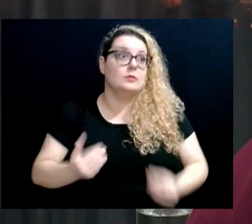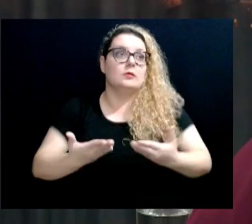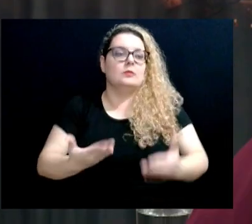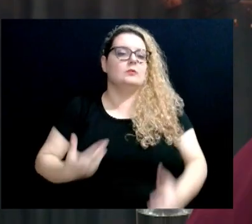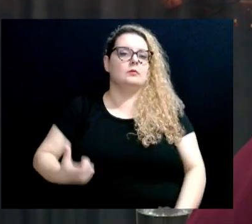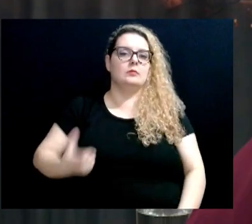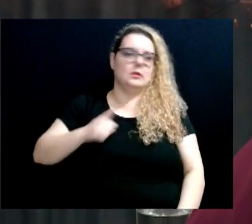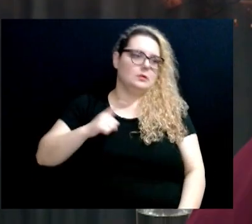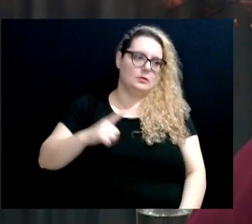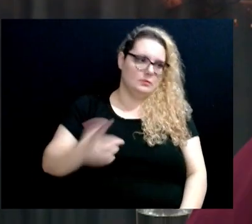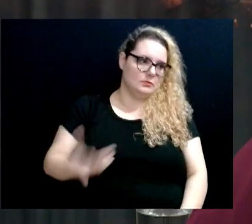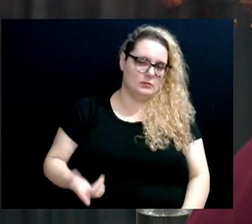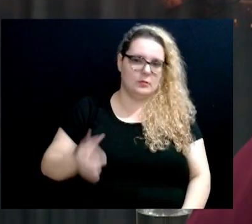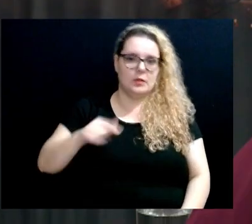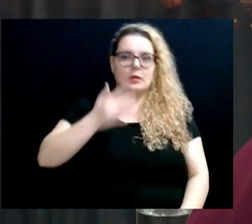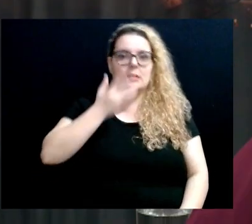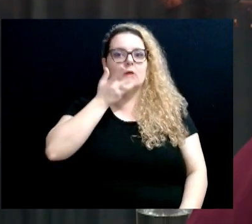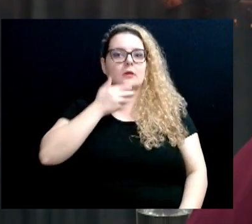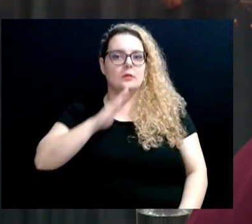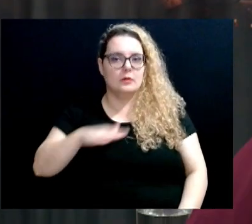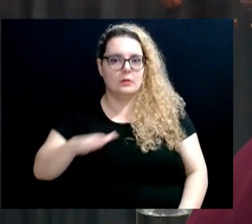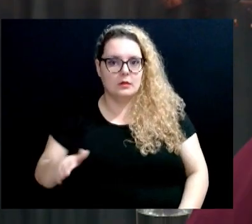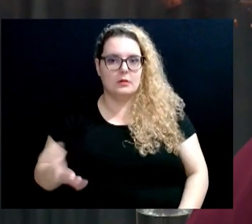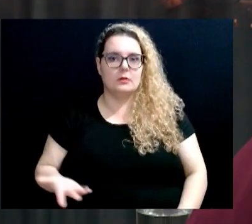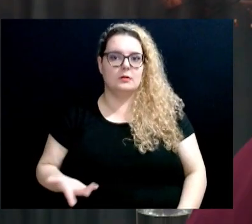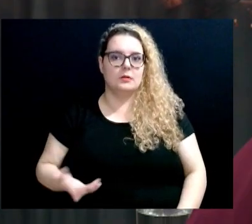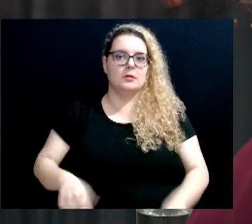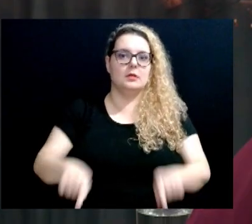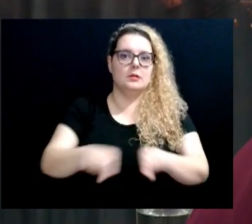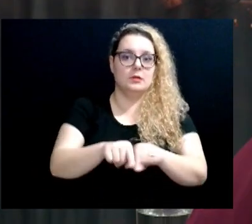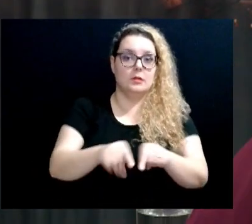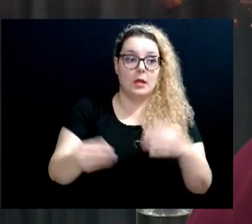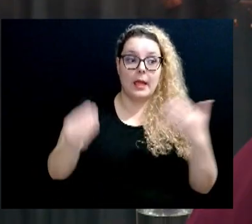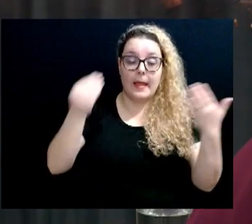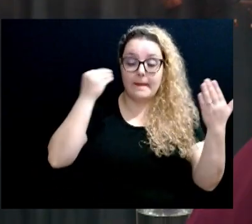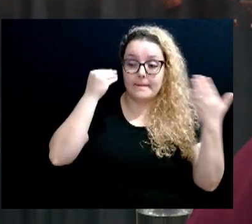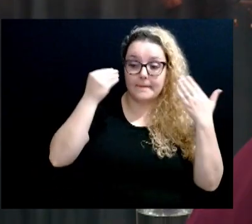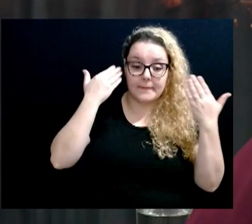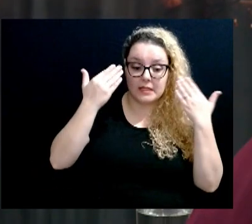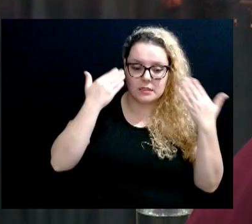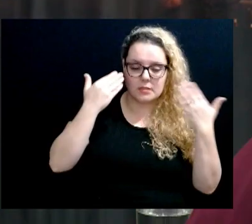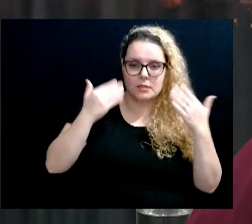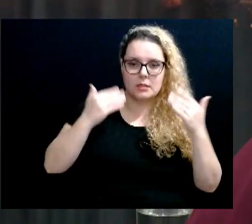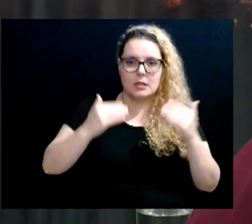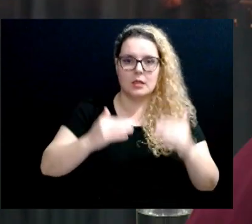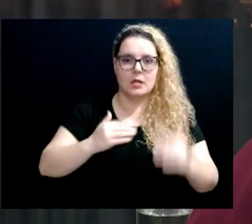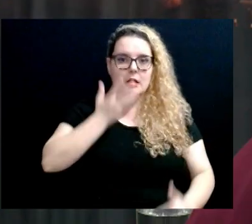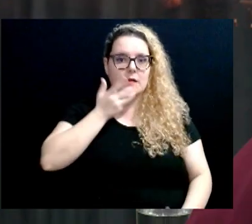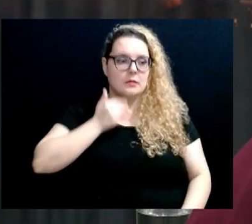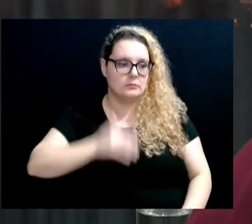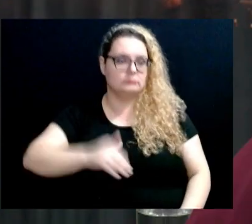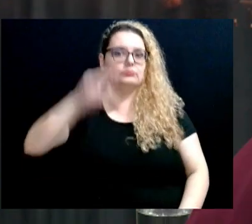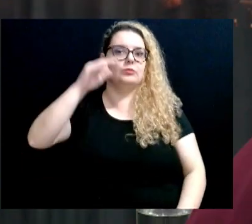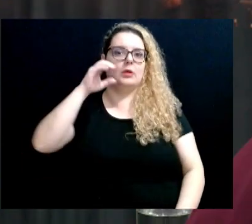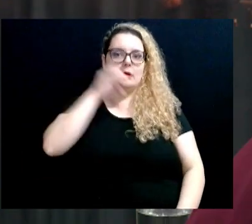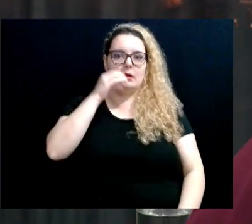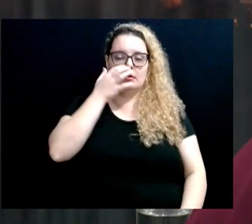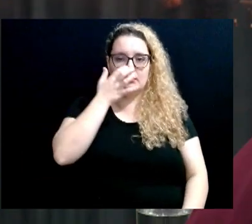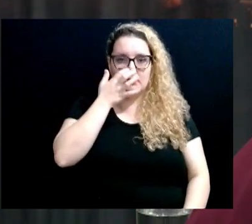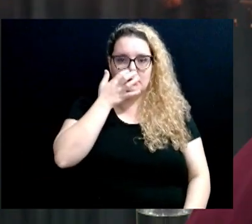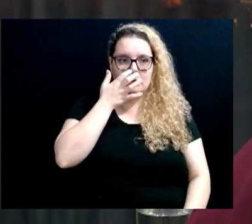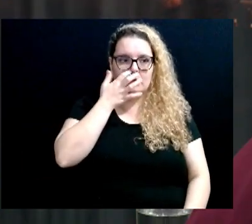aquela criança que psiquicamente cresce e evolui muito rápido. Né? Então é aquela criança